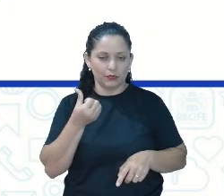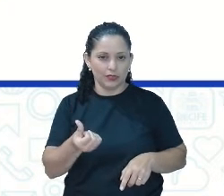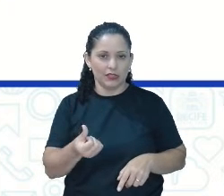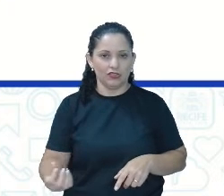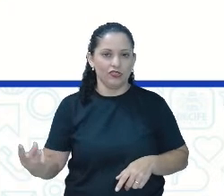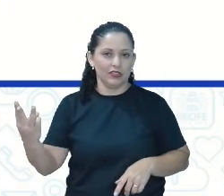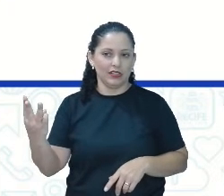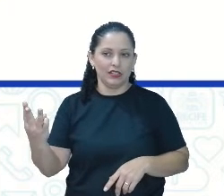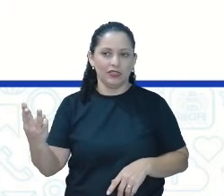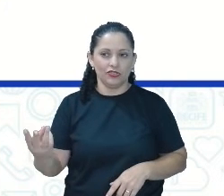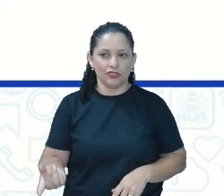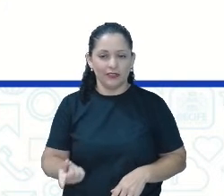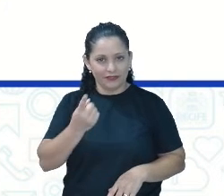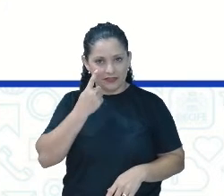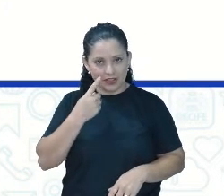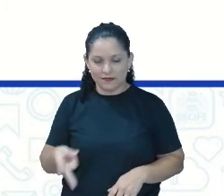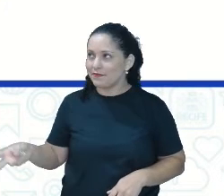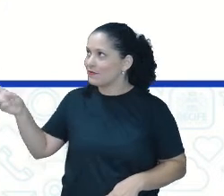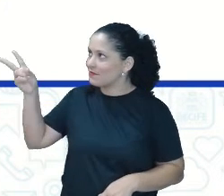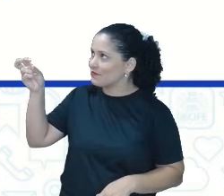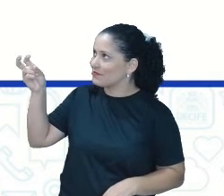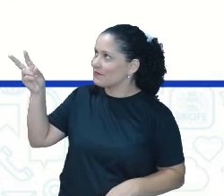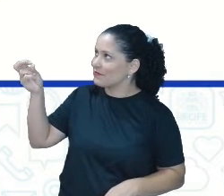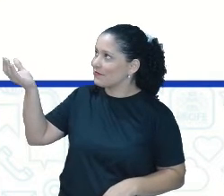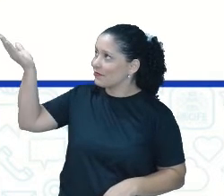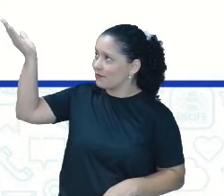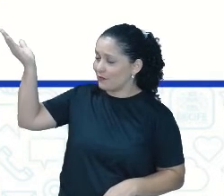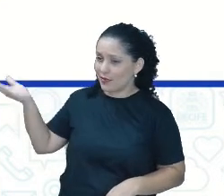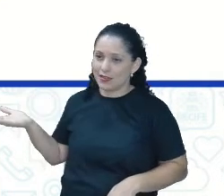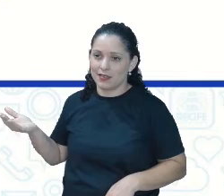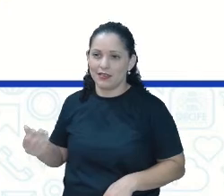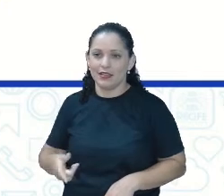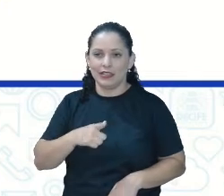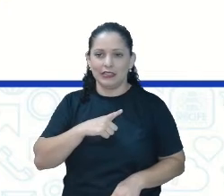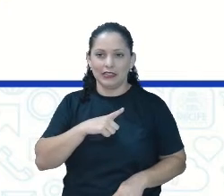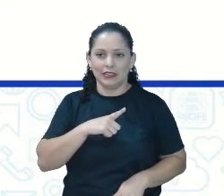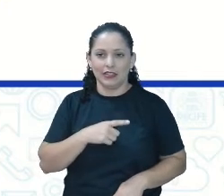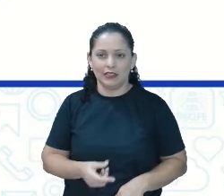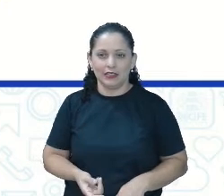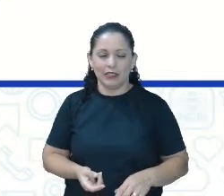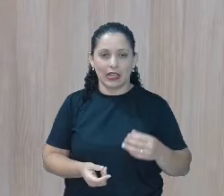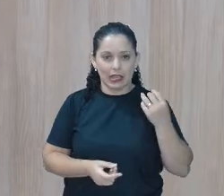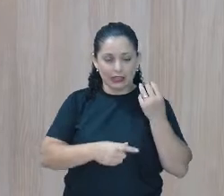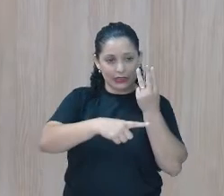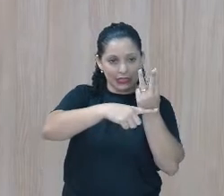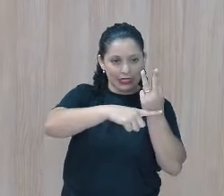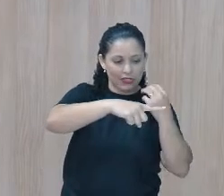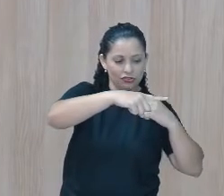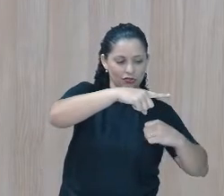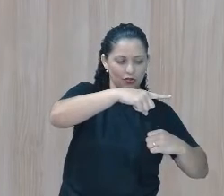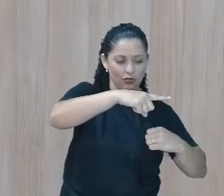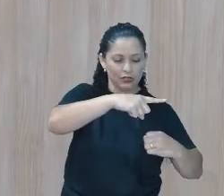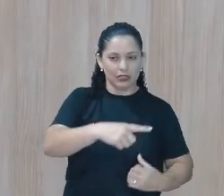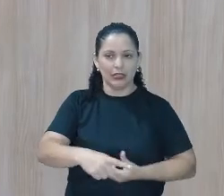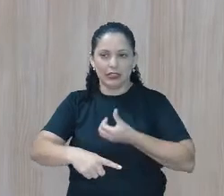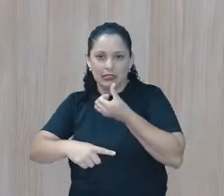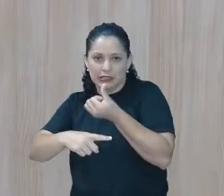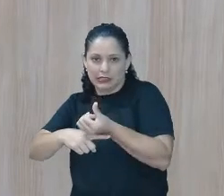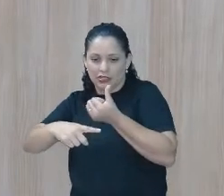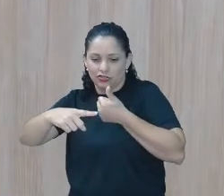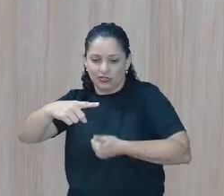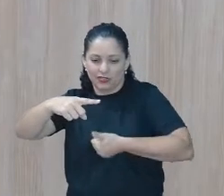igual a 3. Note que essa razão aqui, 3 nonos, e a razão